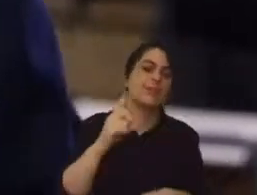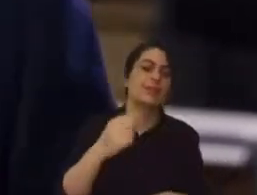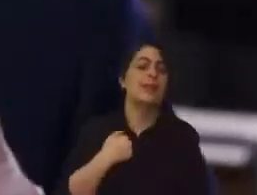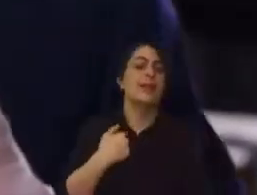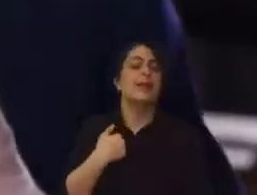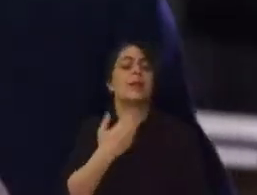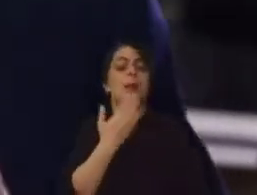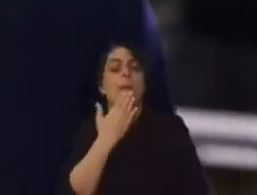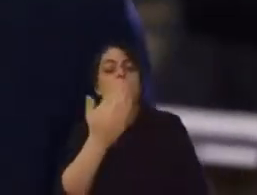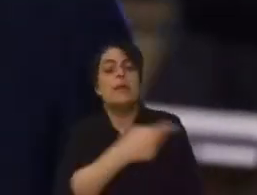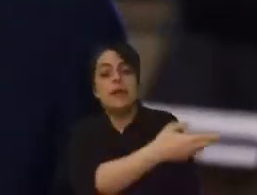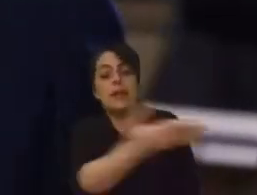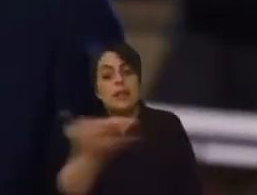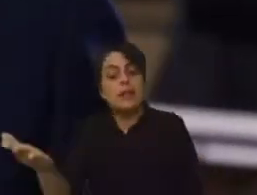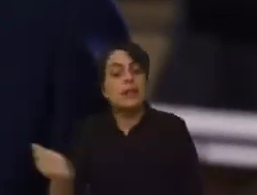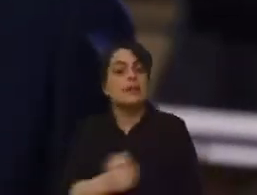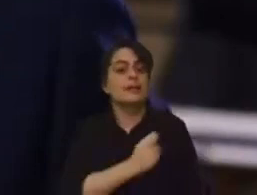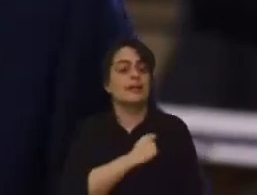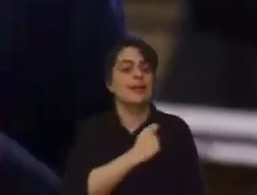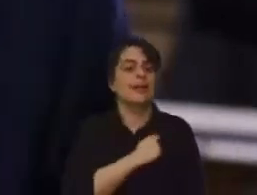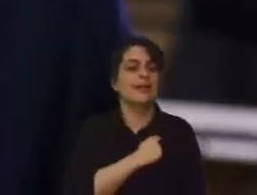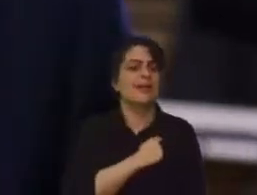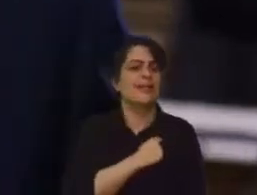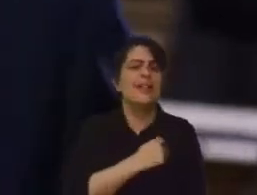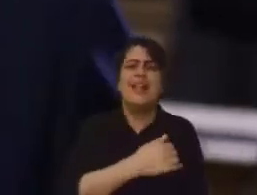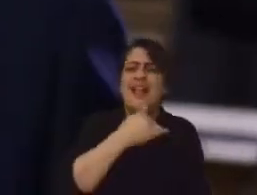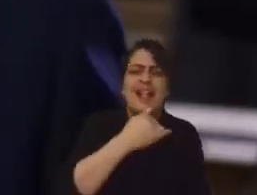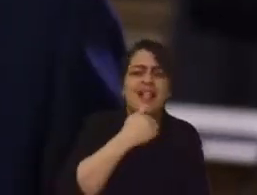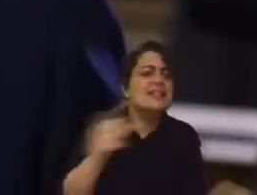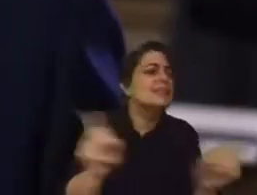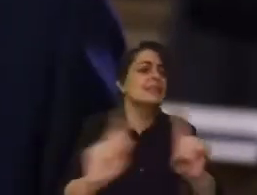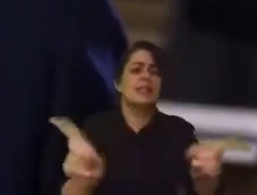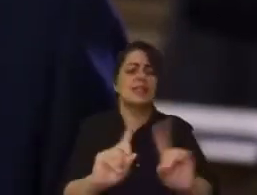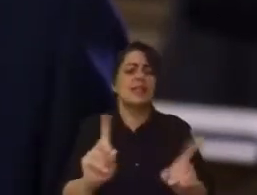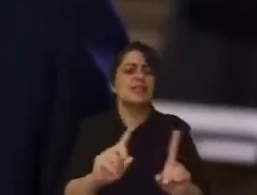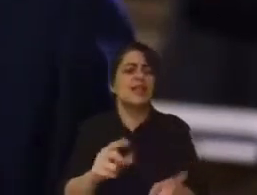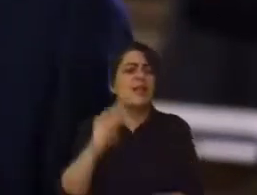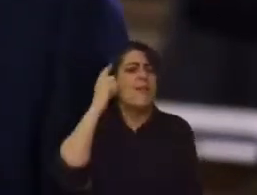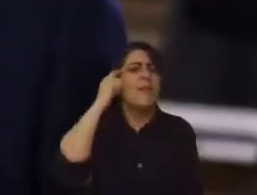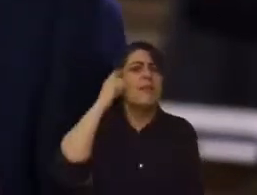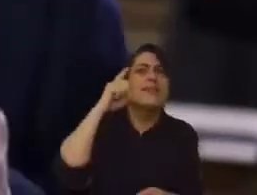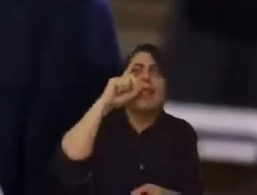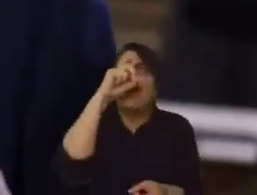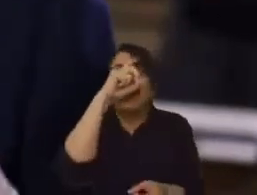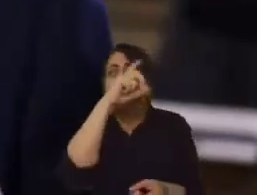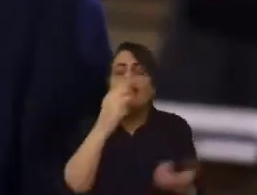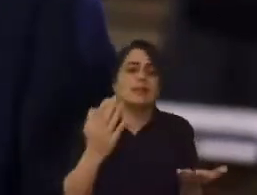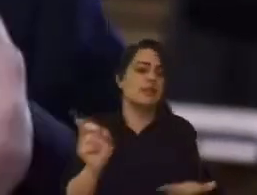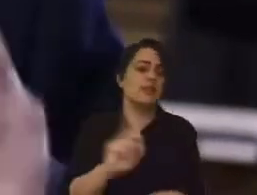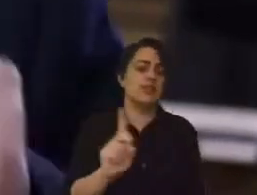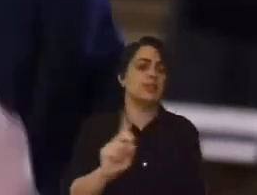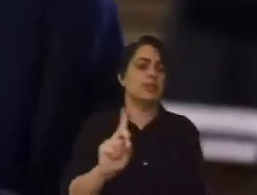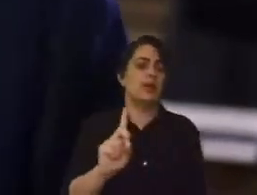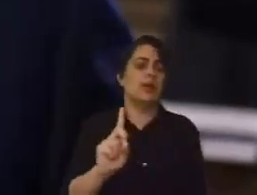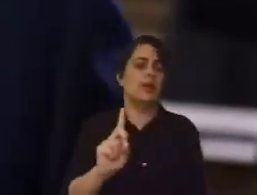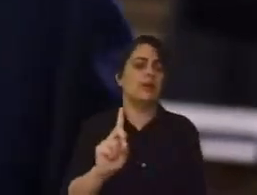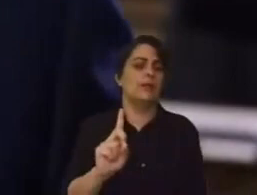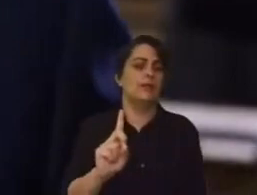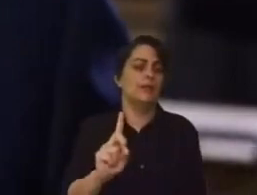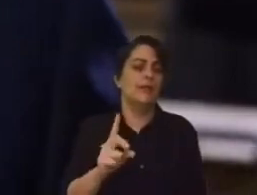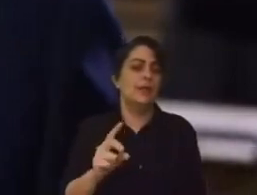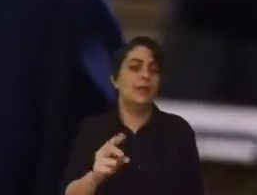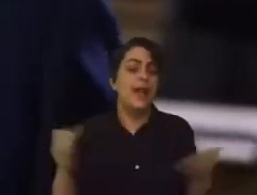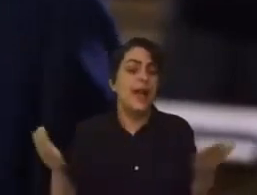sexta conferência, nada de desanimar, nada de achar que está difícil. Na verdade, o que estamos vivendo é um tempo